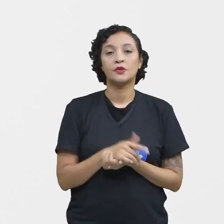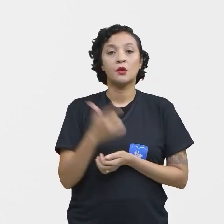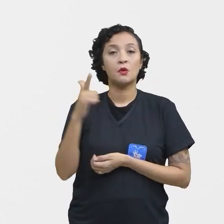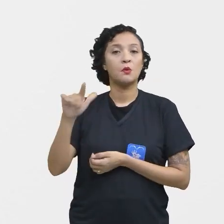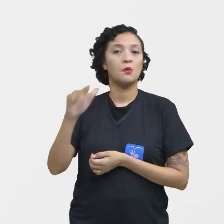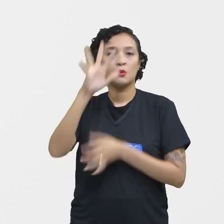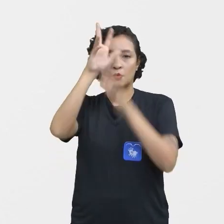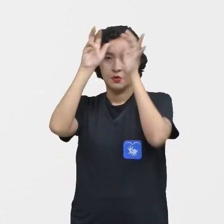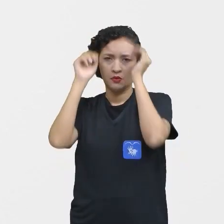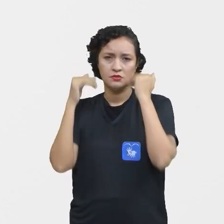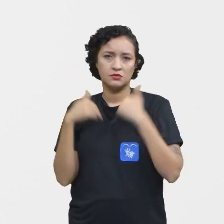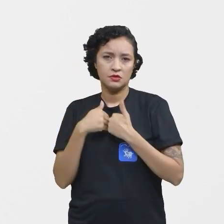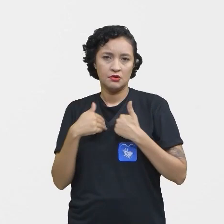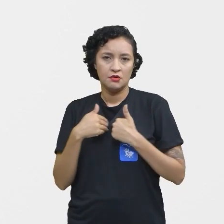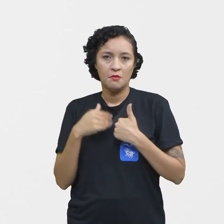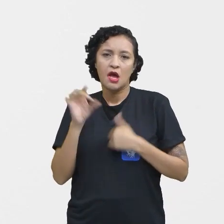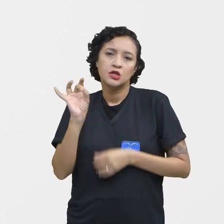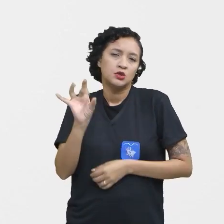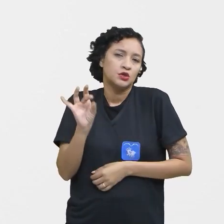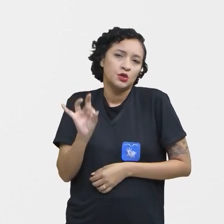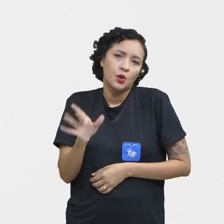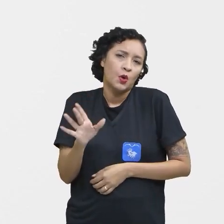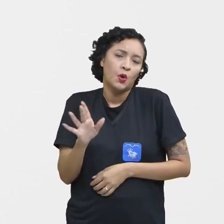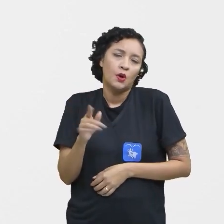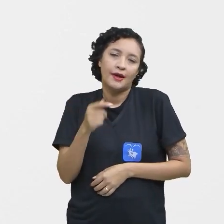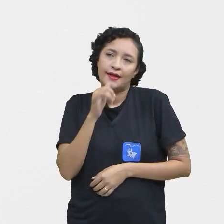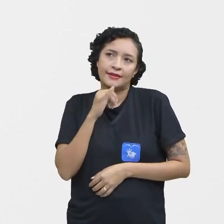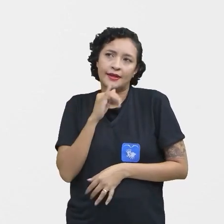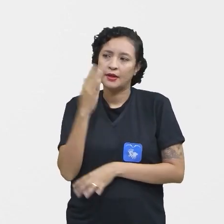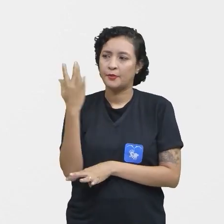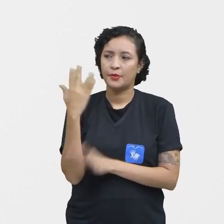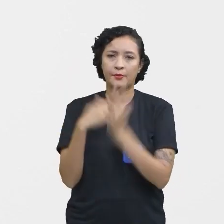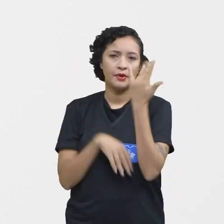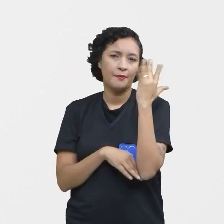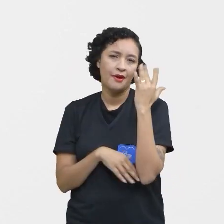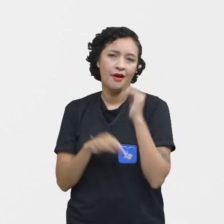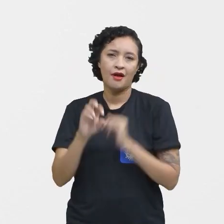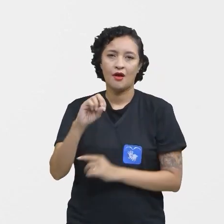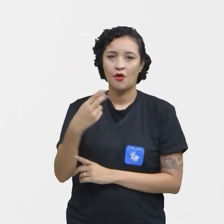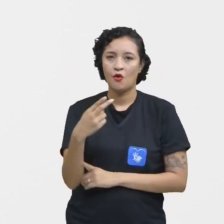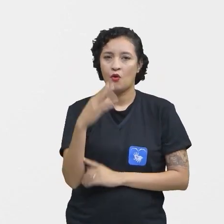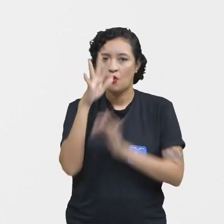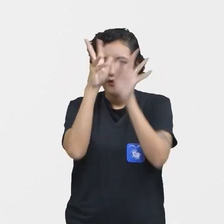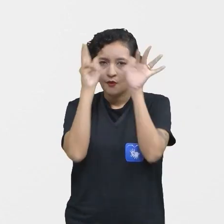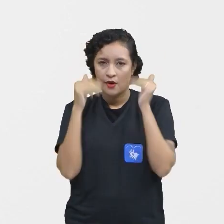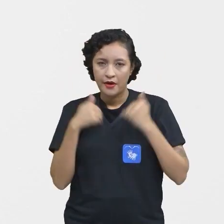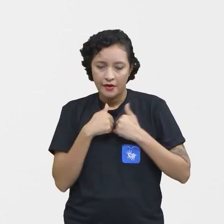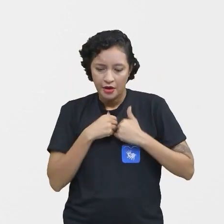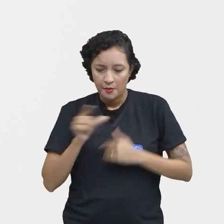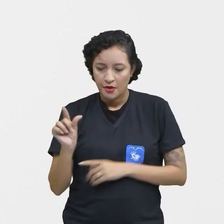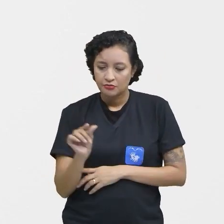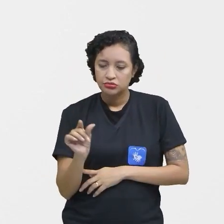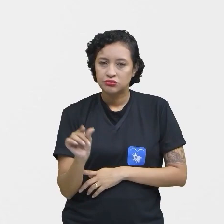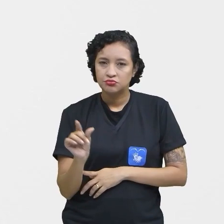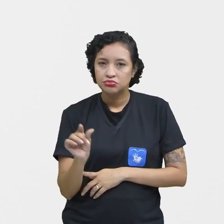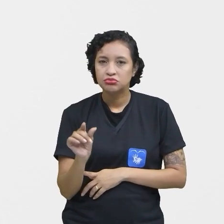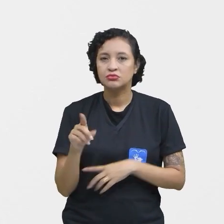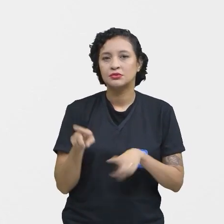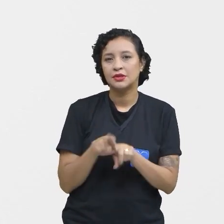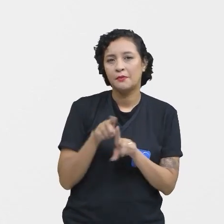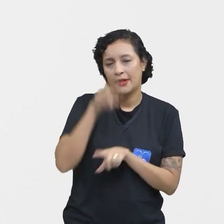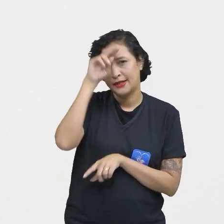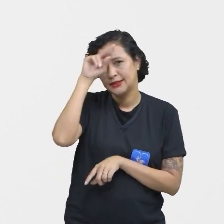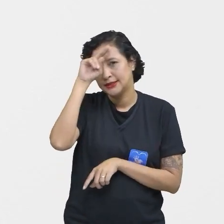que só se alimentam mesmo de sementes, de animais menores, de